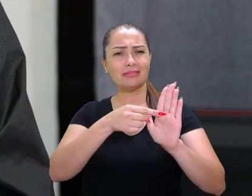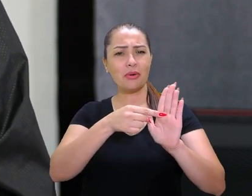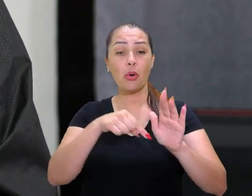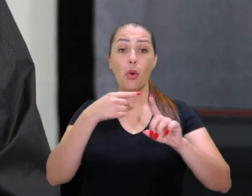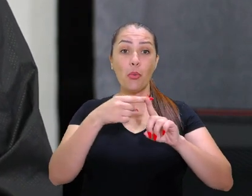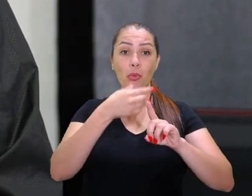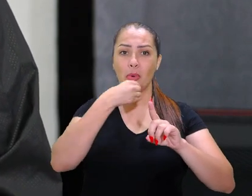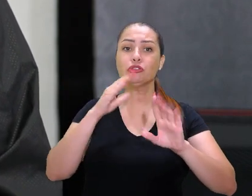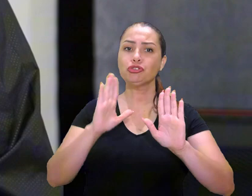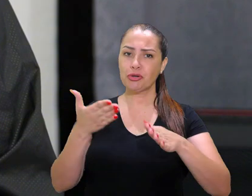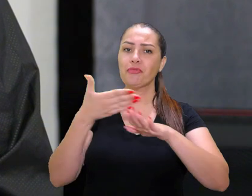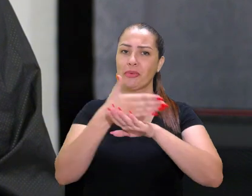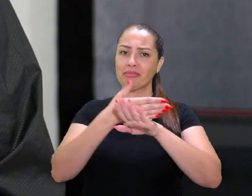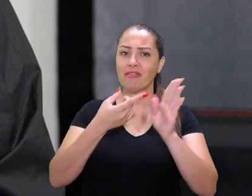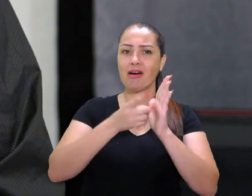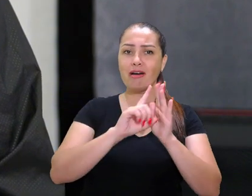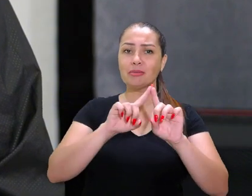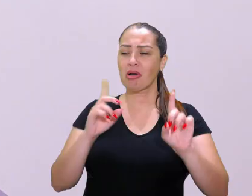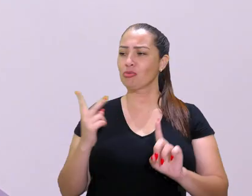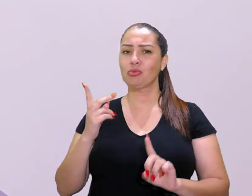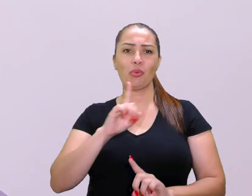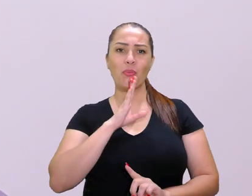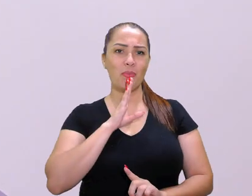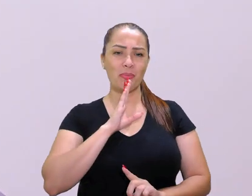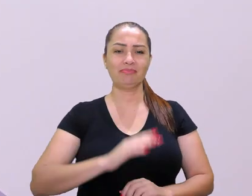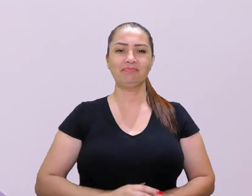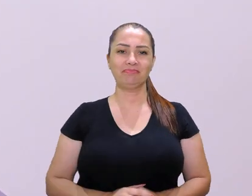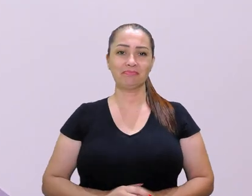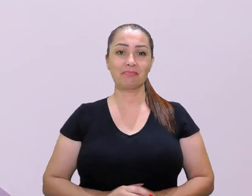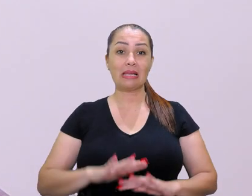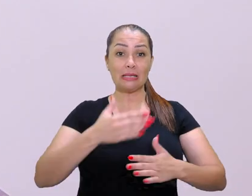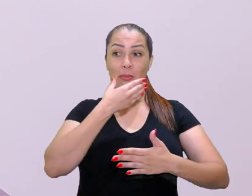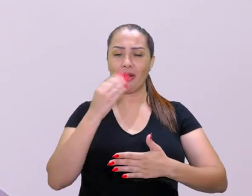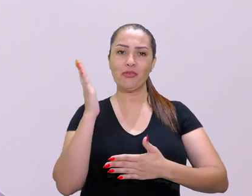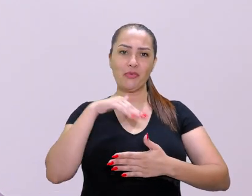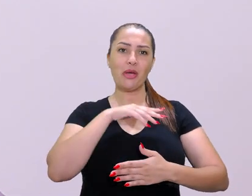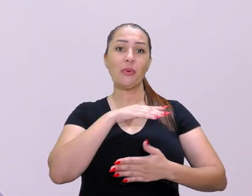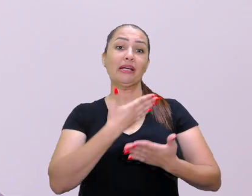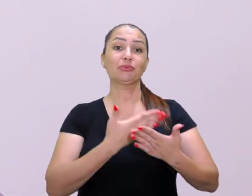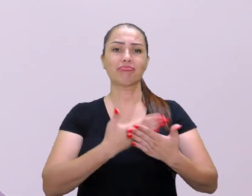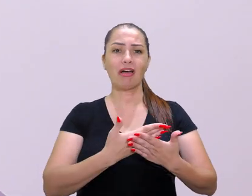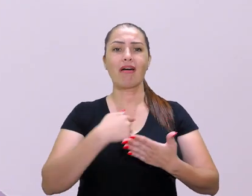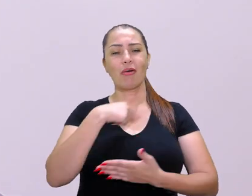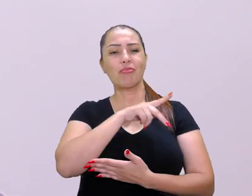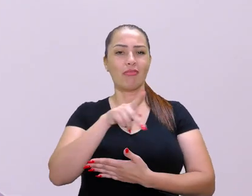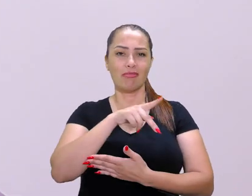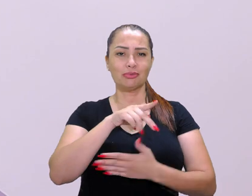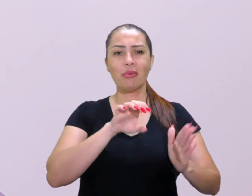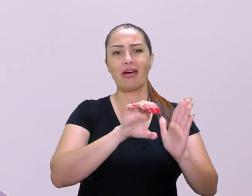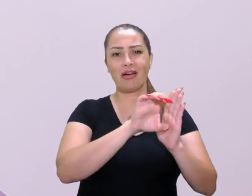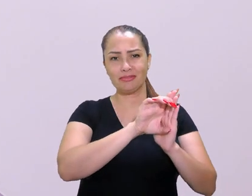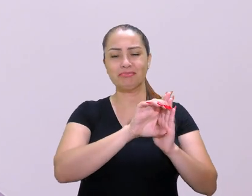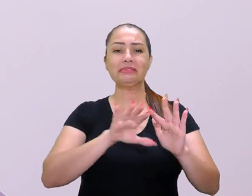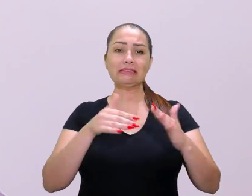já frequentava a casa espírita também, mas a gente não se conhecia. Veio estudar, eu era professora de evangelização, né?